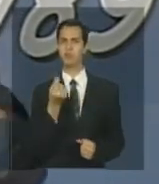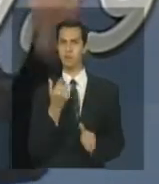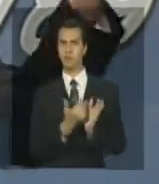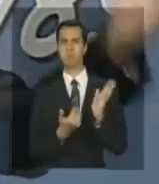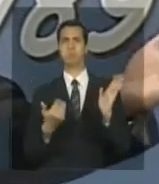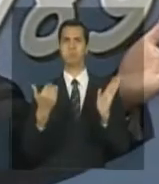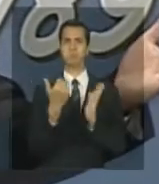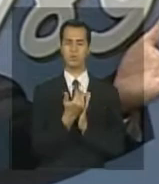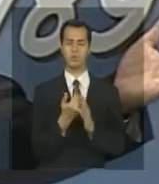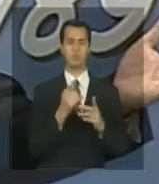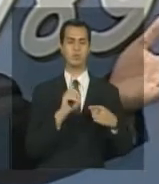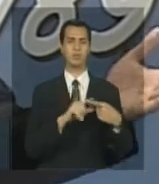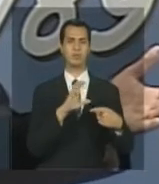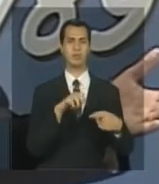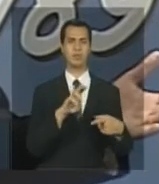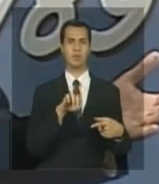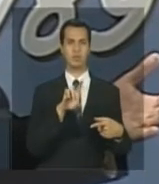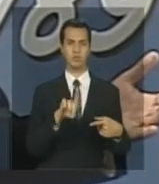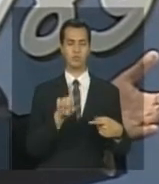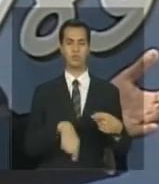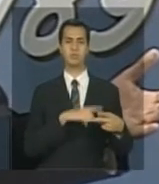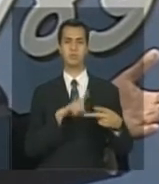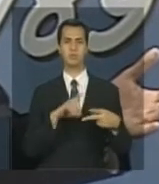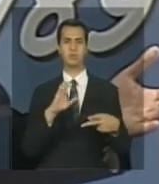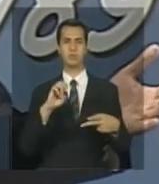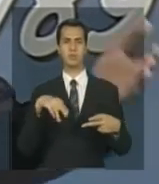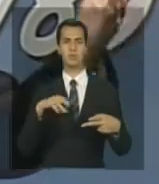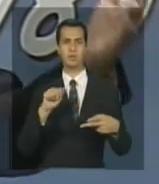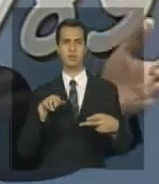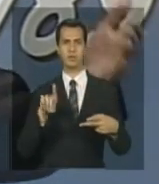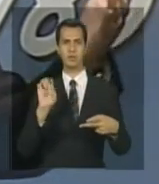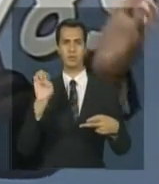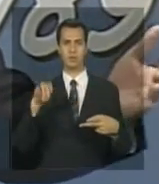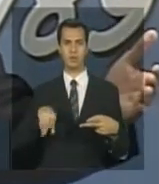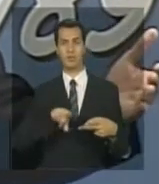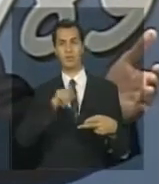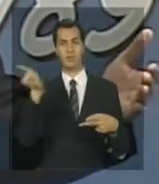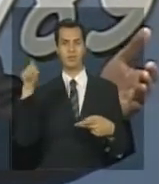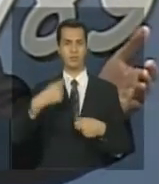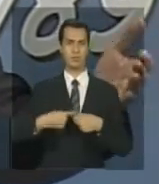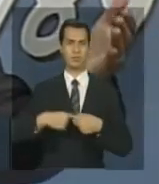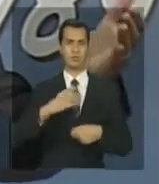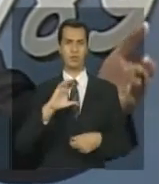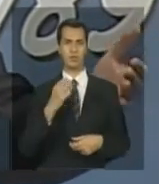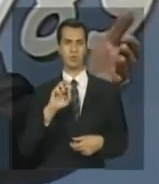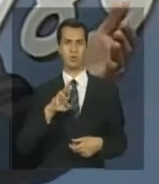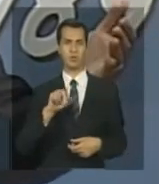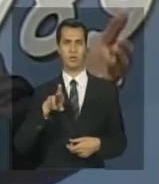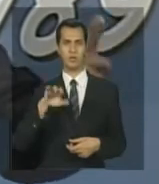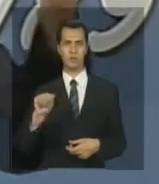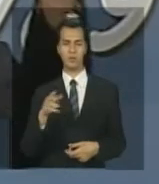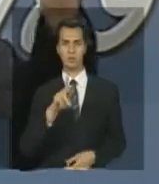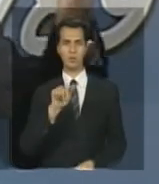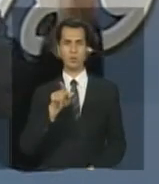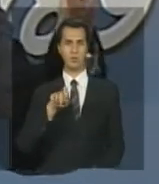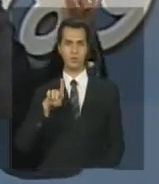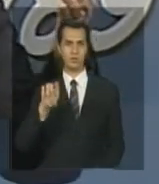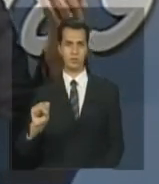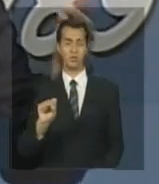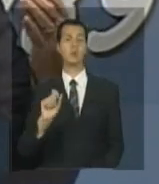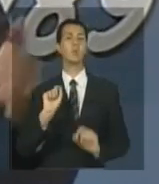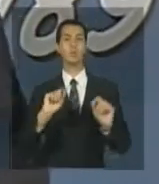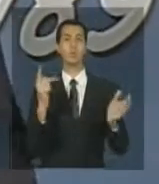e o cemaden Cachoeira Paulista que vai ampliar e melhorar a capacidade Brasileira de